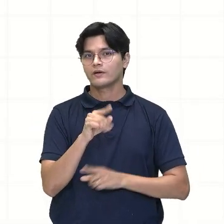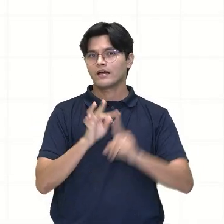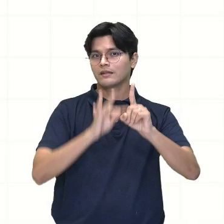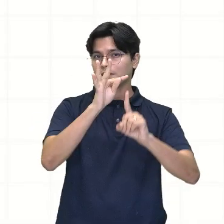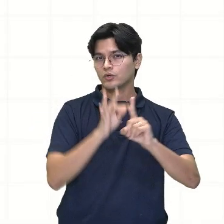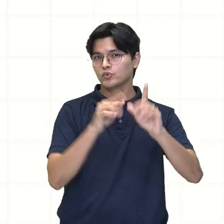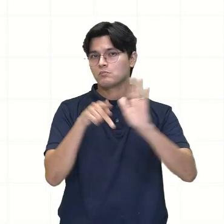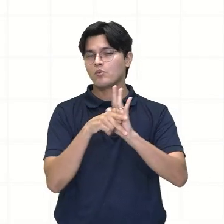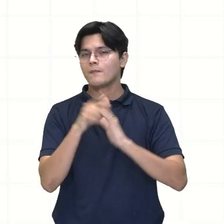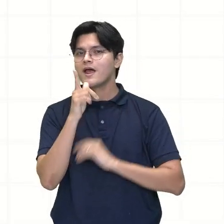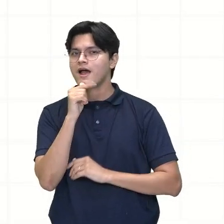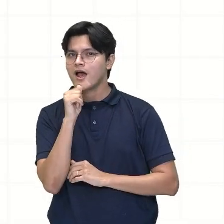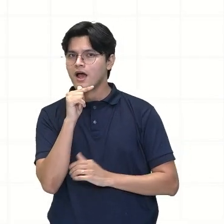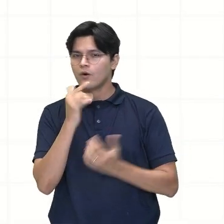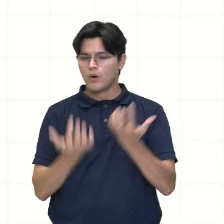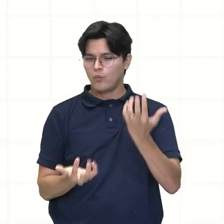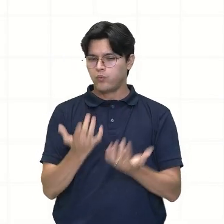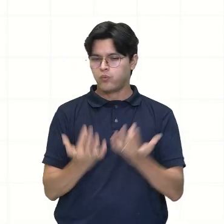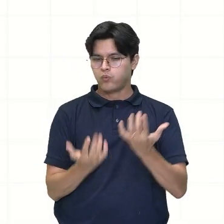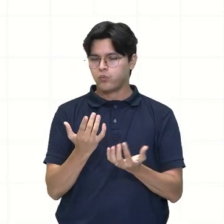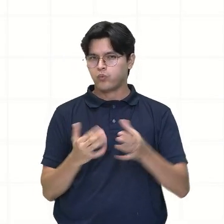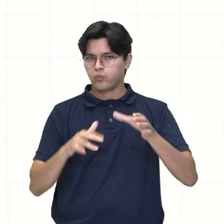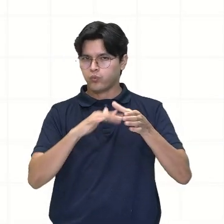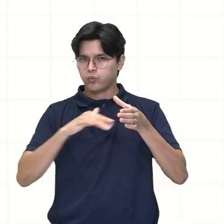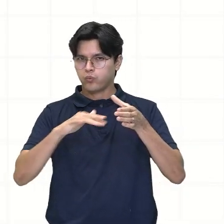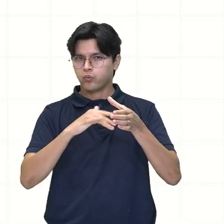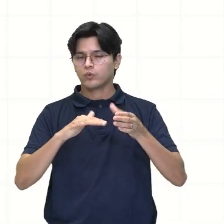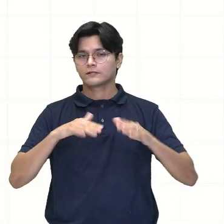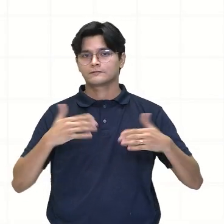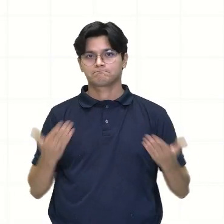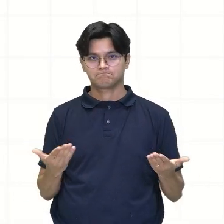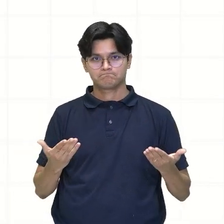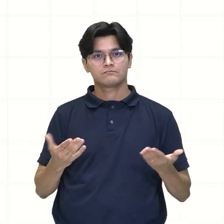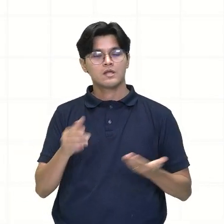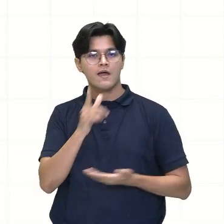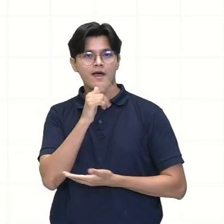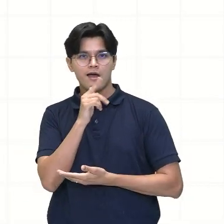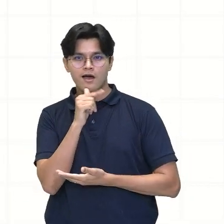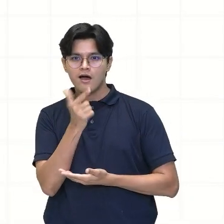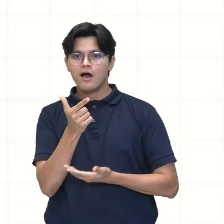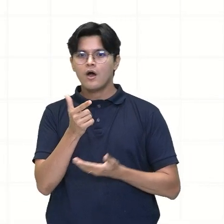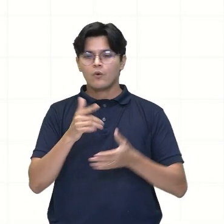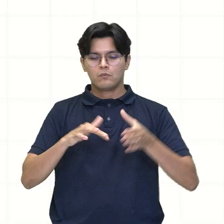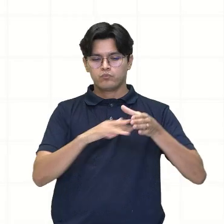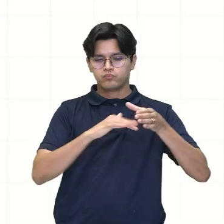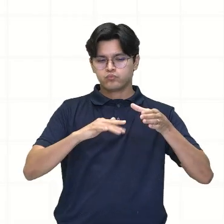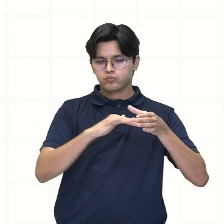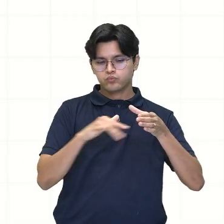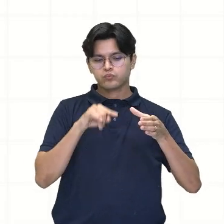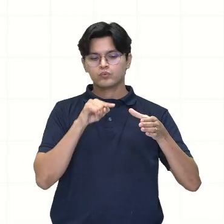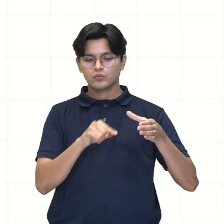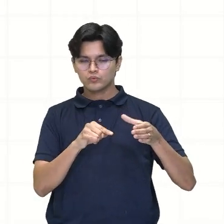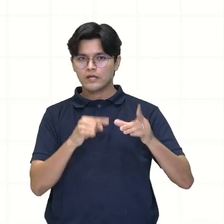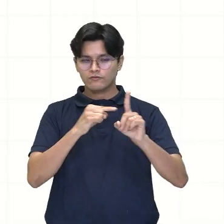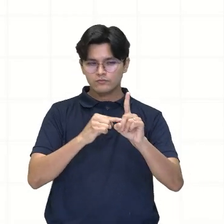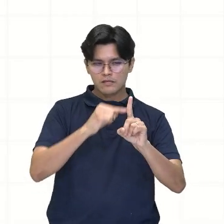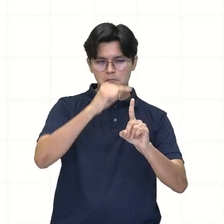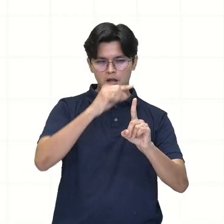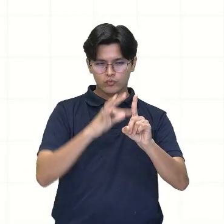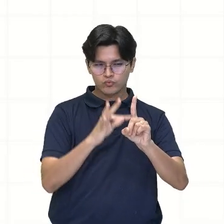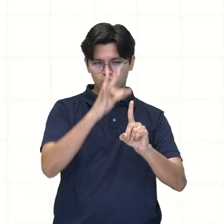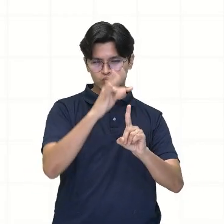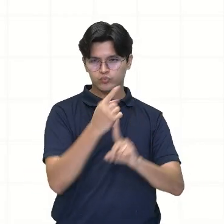está fervendo. Quando a água alcança aí os 100 graus Celsius, ela começa